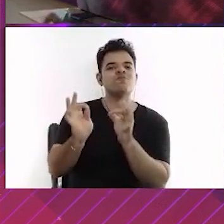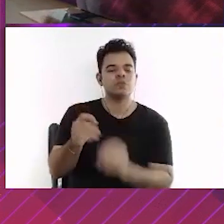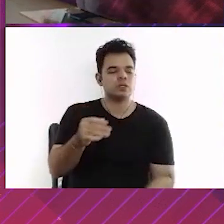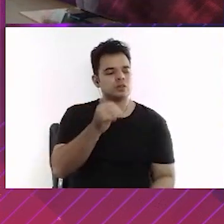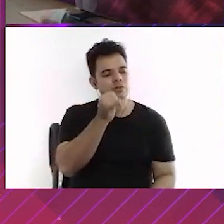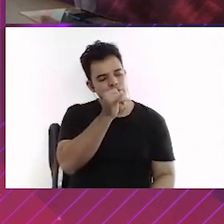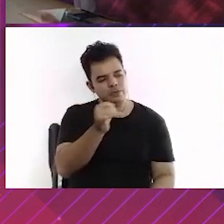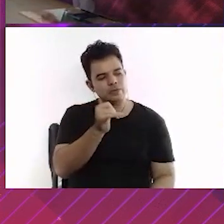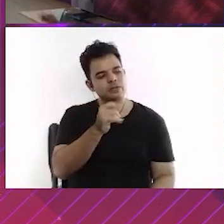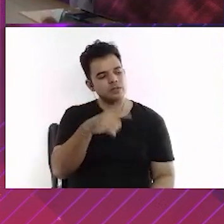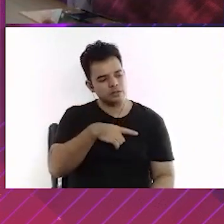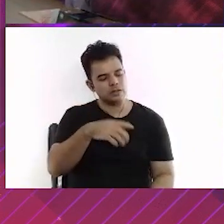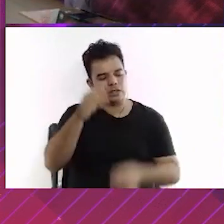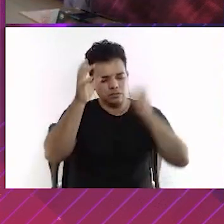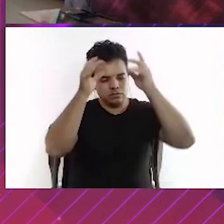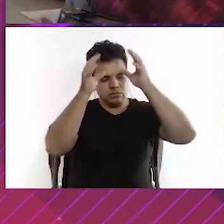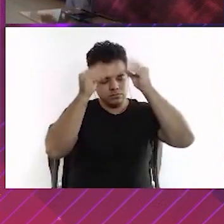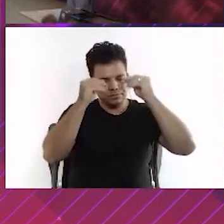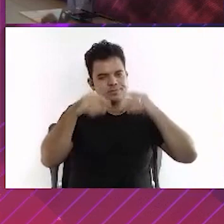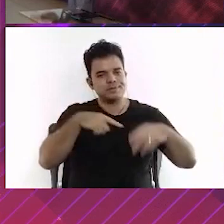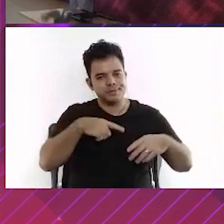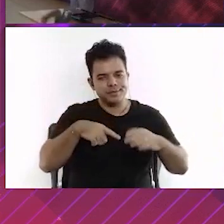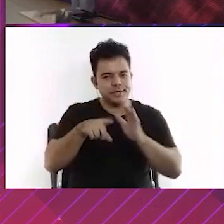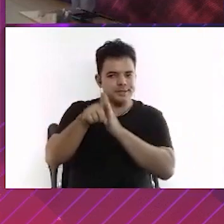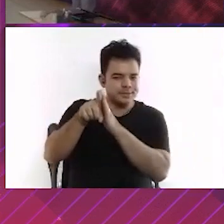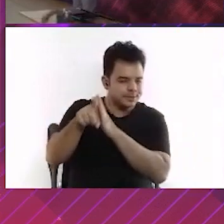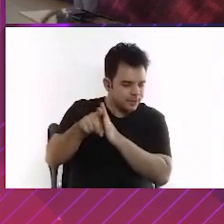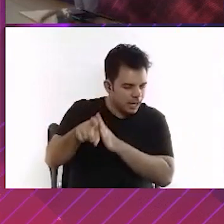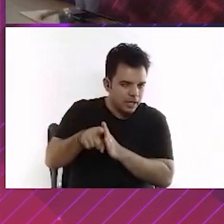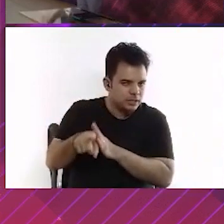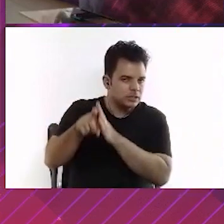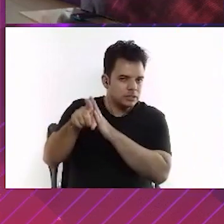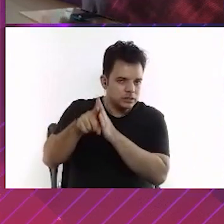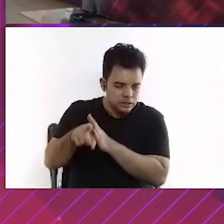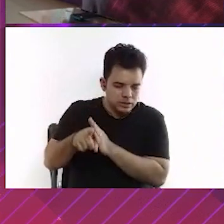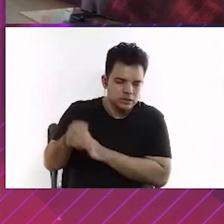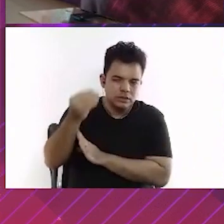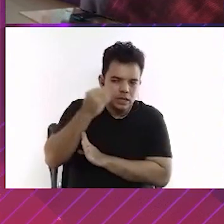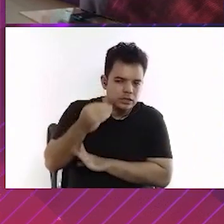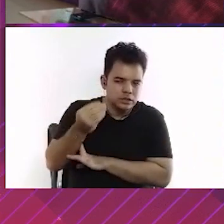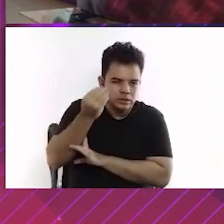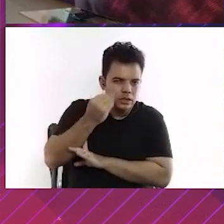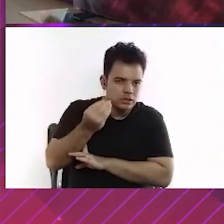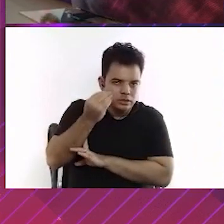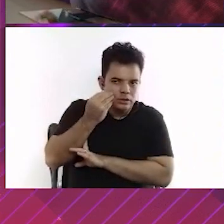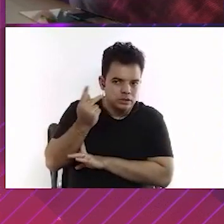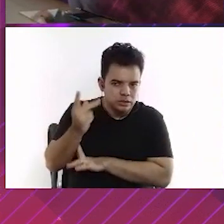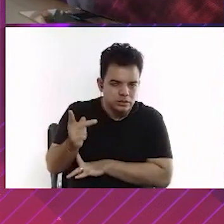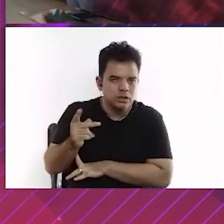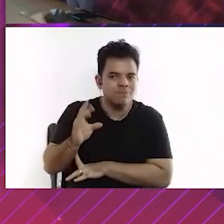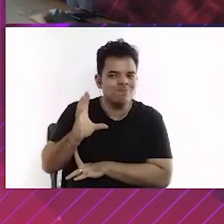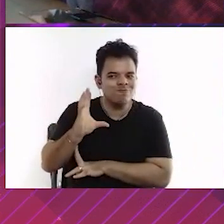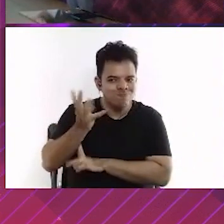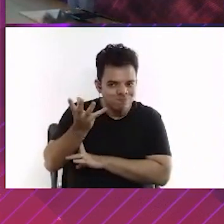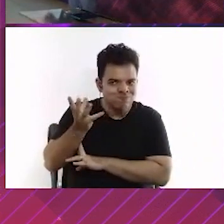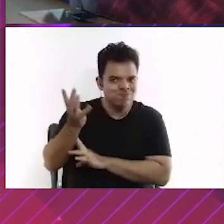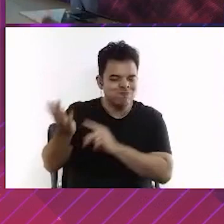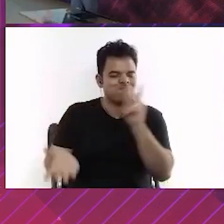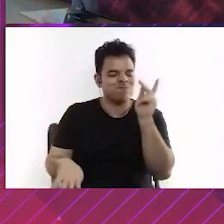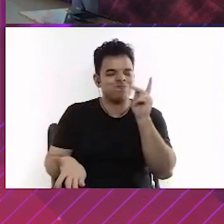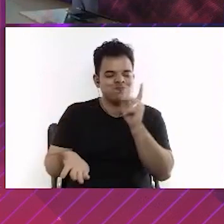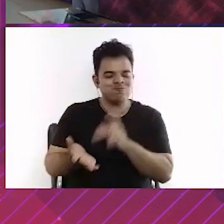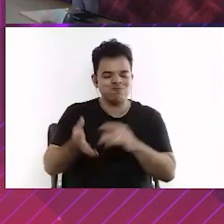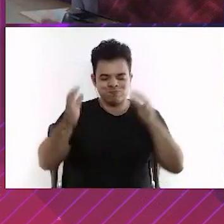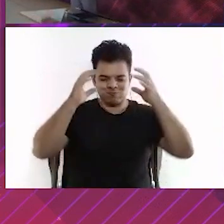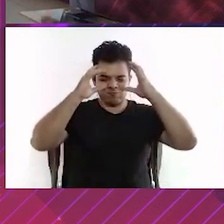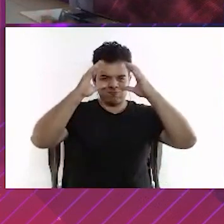é uma série de protocolos, uma série de exames que é feita, né? Que é justamente quando acontece aquela morte encefálica que eu falei para vocês,